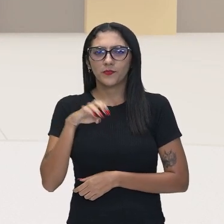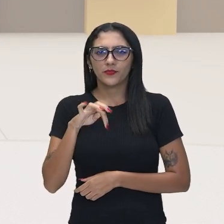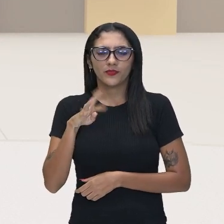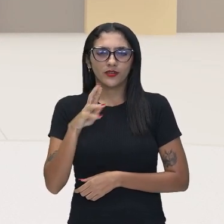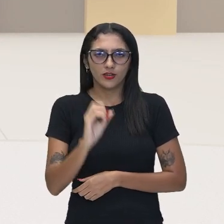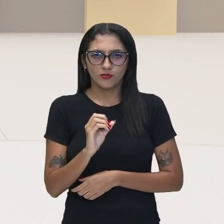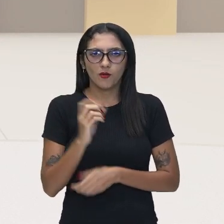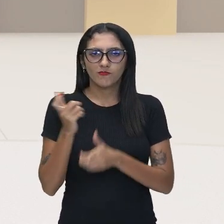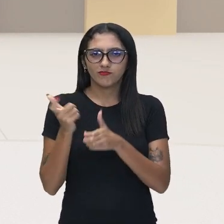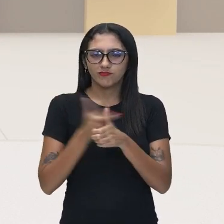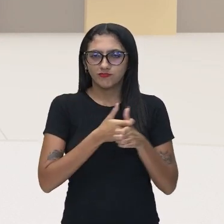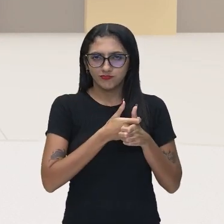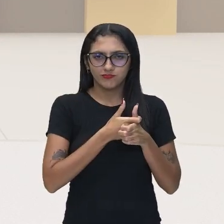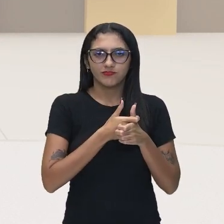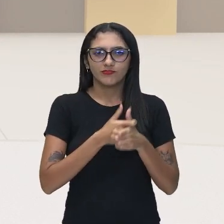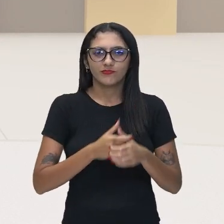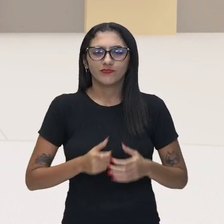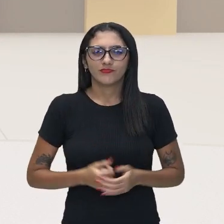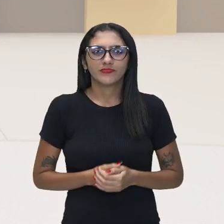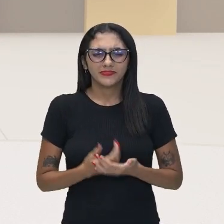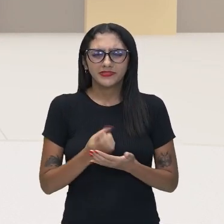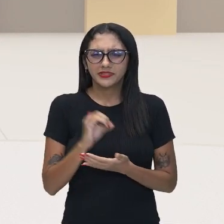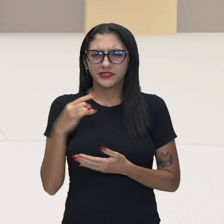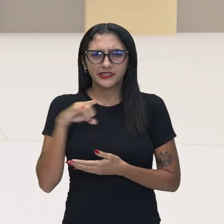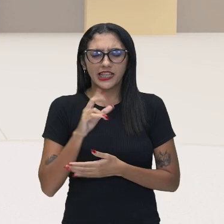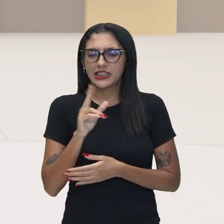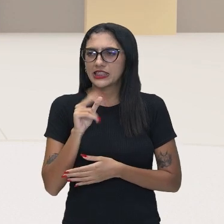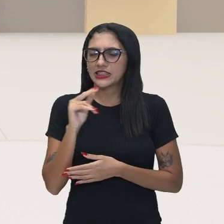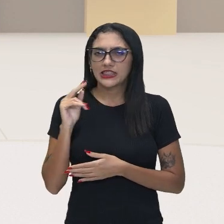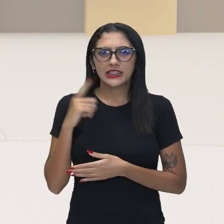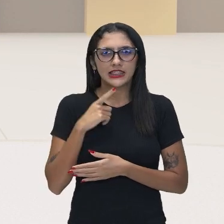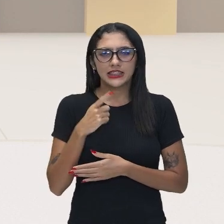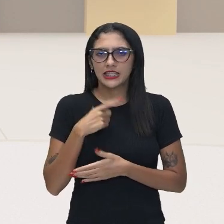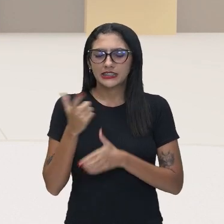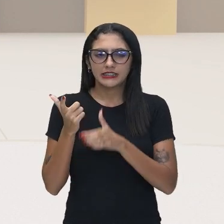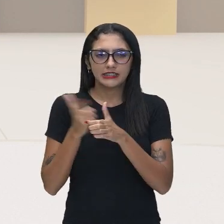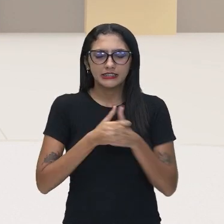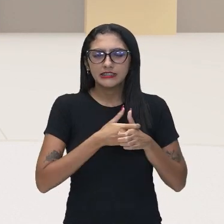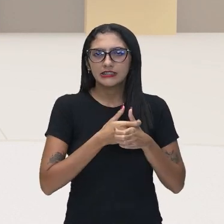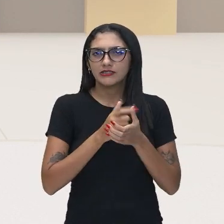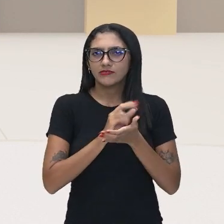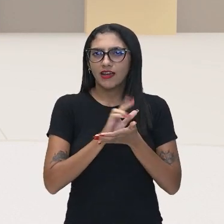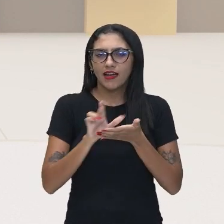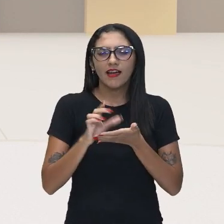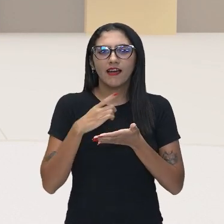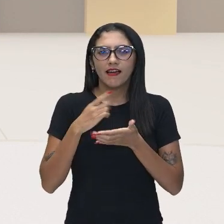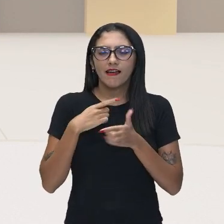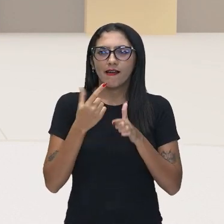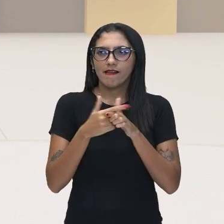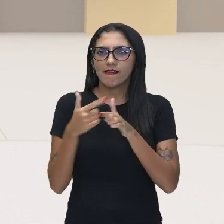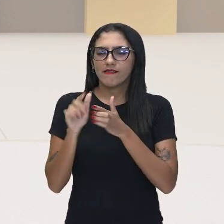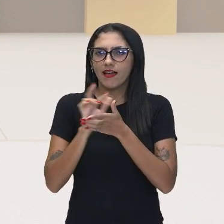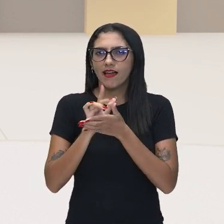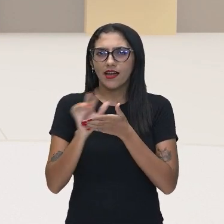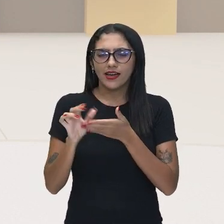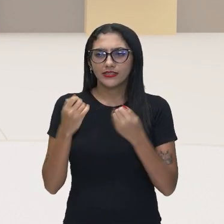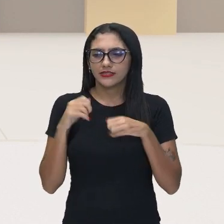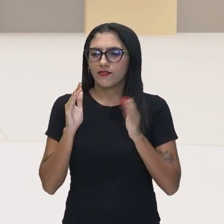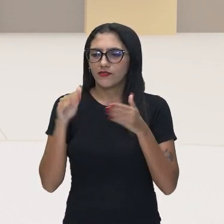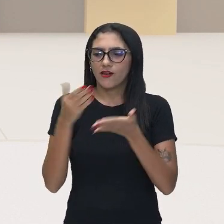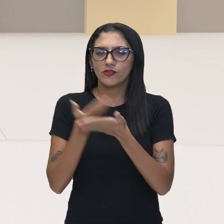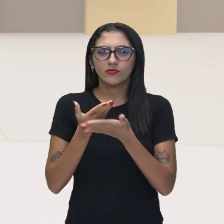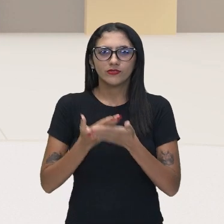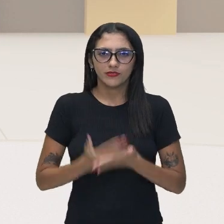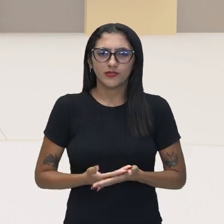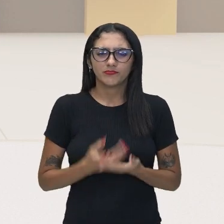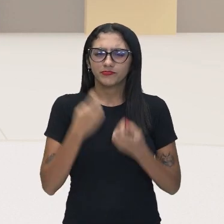endividamento, né? Quem nunca ficou endividado, né? E aí é muita coisa ali para a gente estudar. Não se